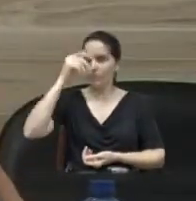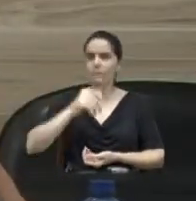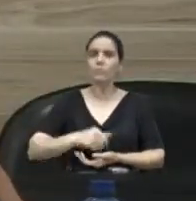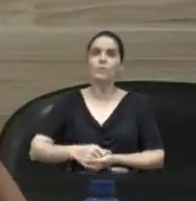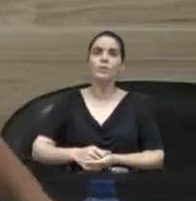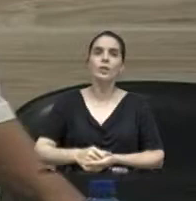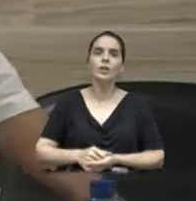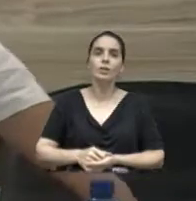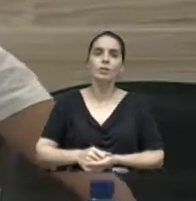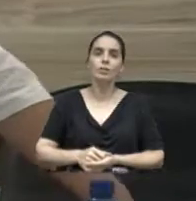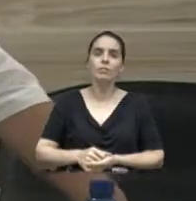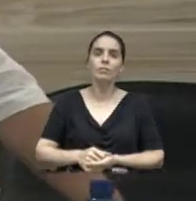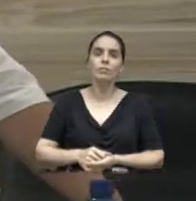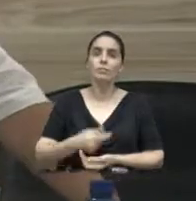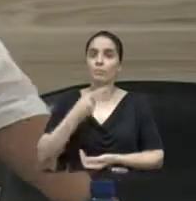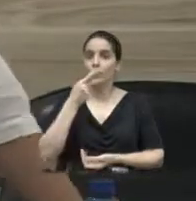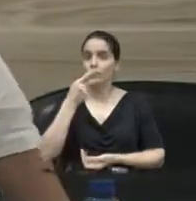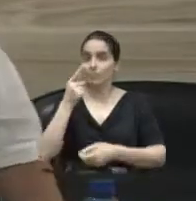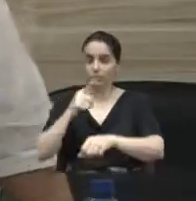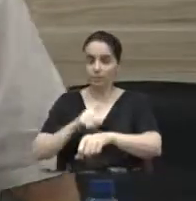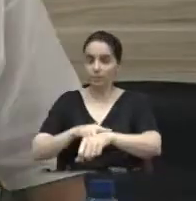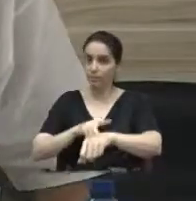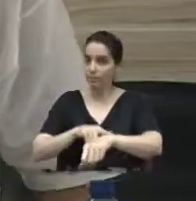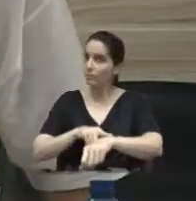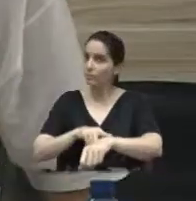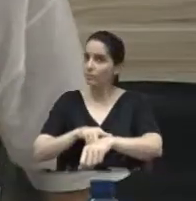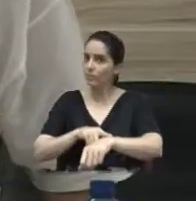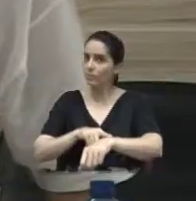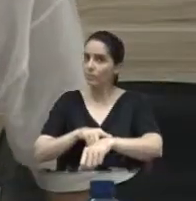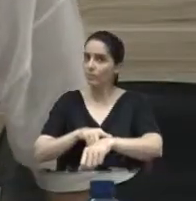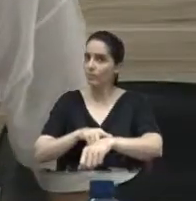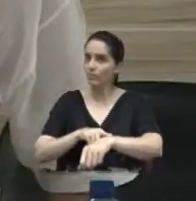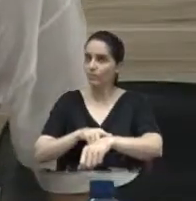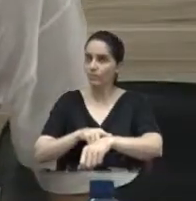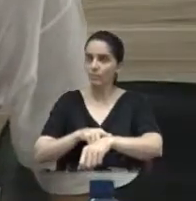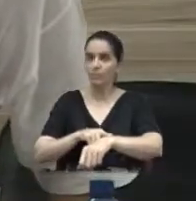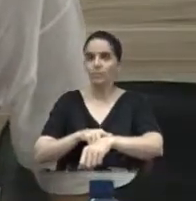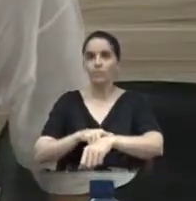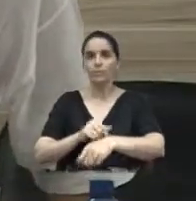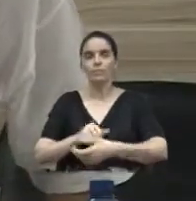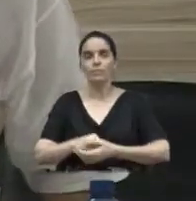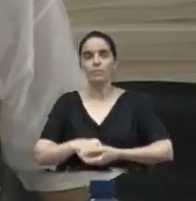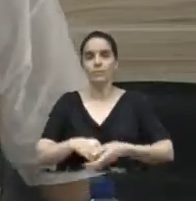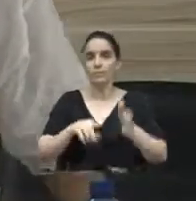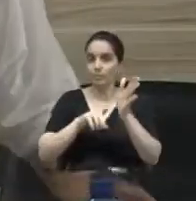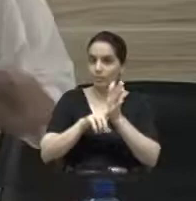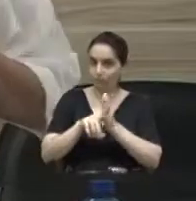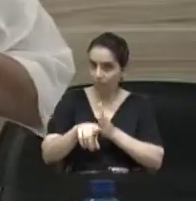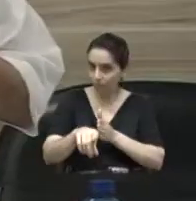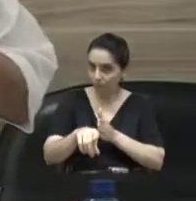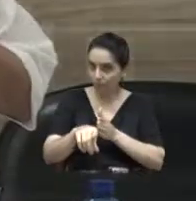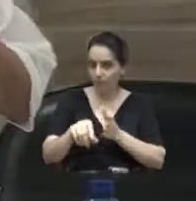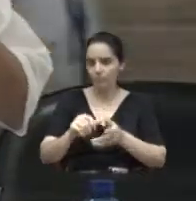exemplo, ao horário do ecoponto. É destinado para que os munícipes possam